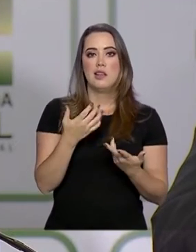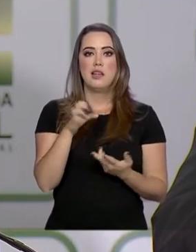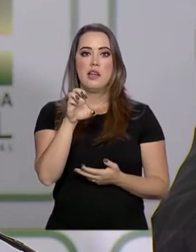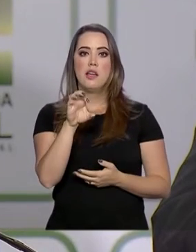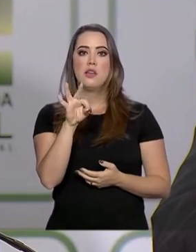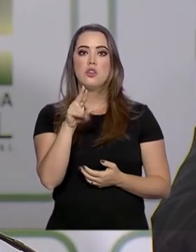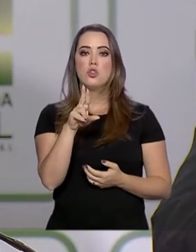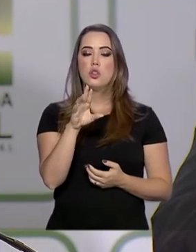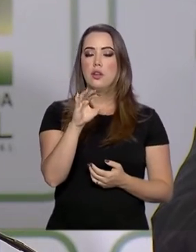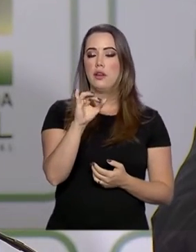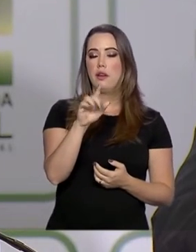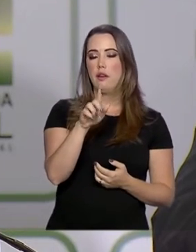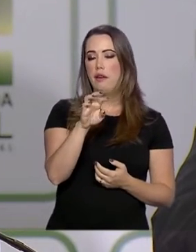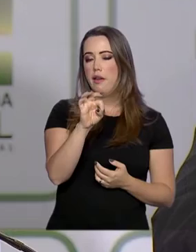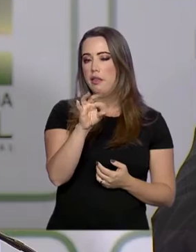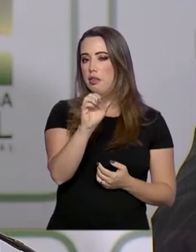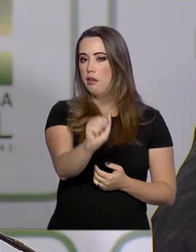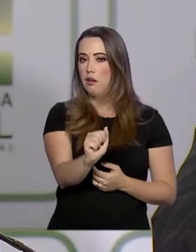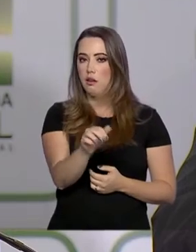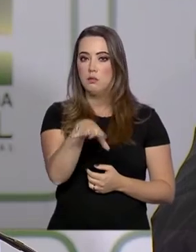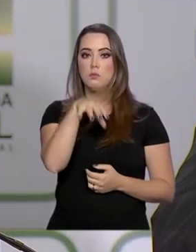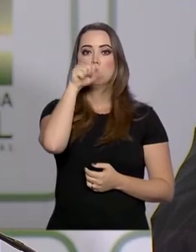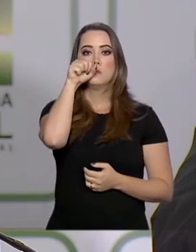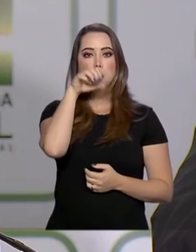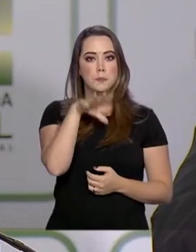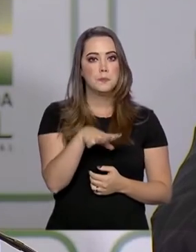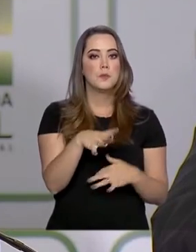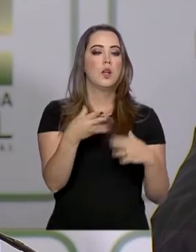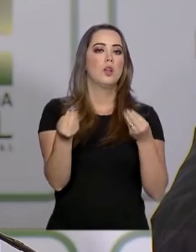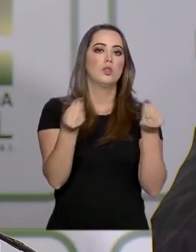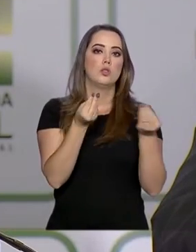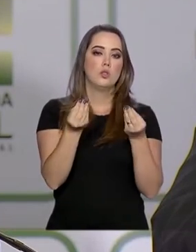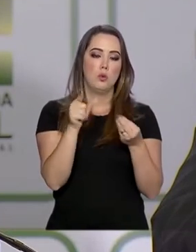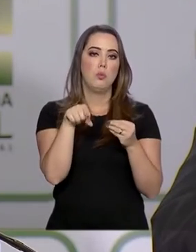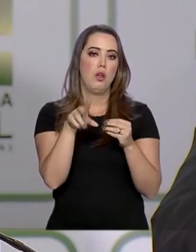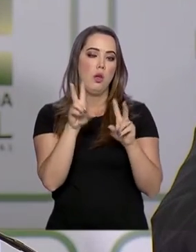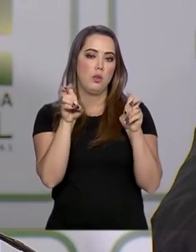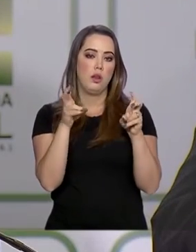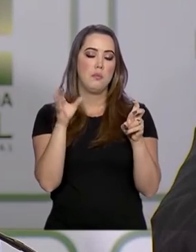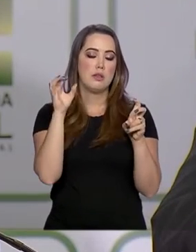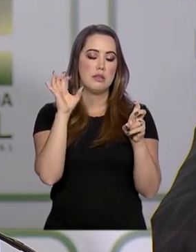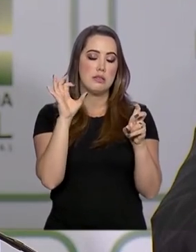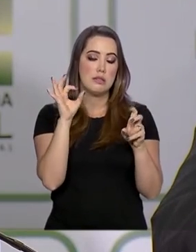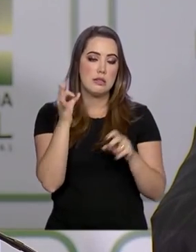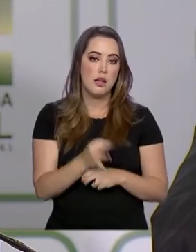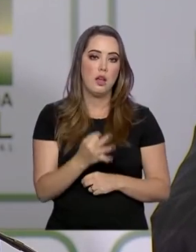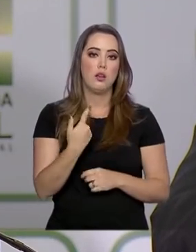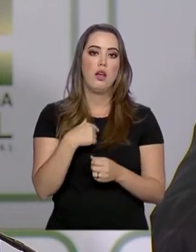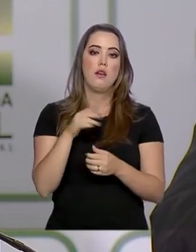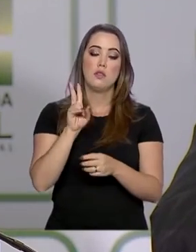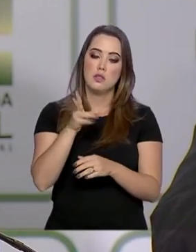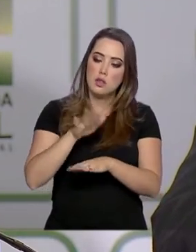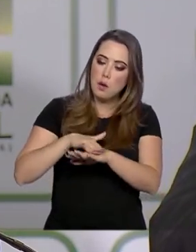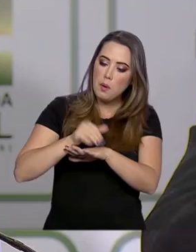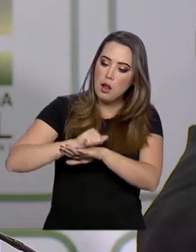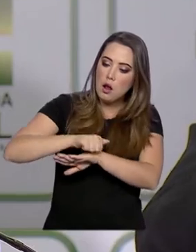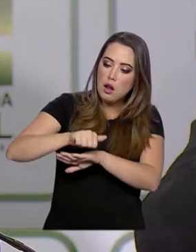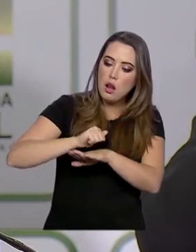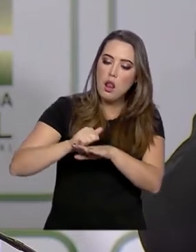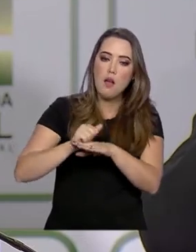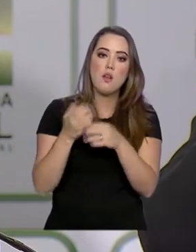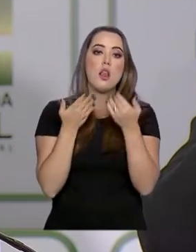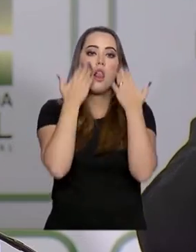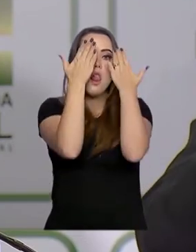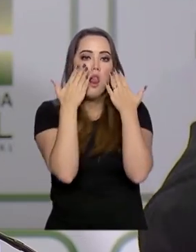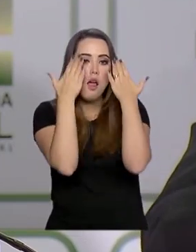mas é o termo correto, é o termo que a gente utiliza na ciência, que é você lavar as mãos, lavar o rosto